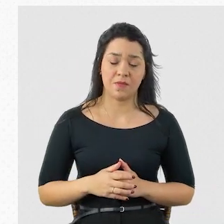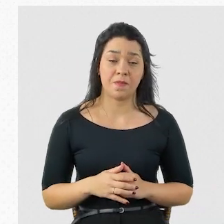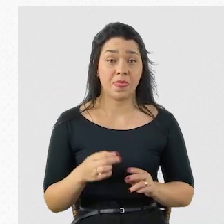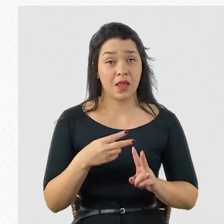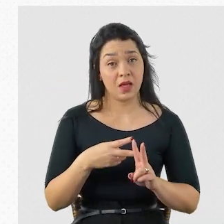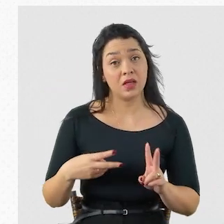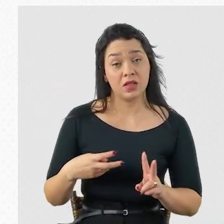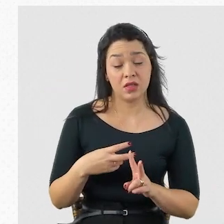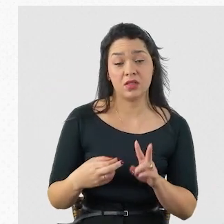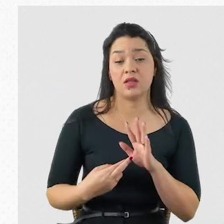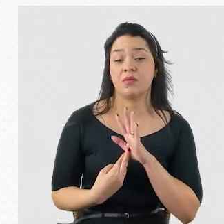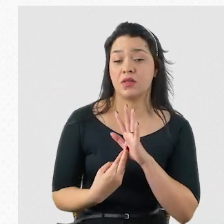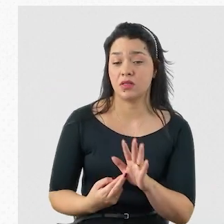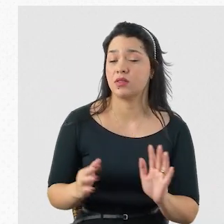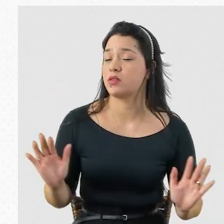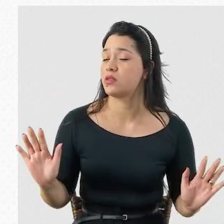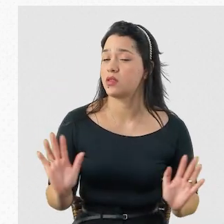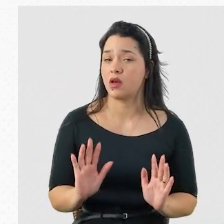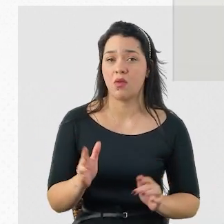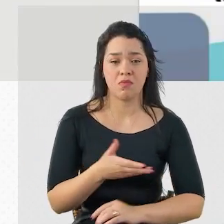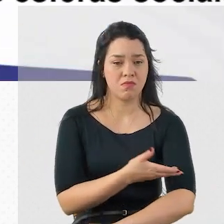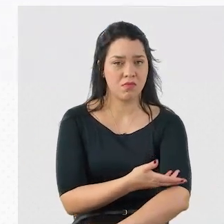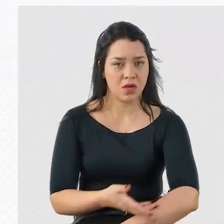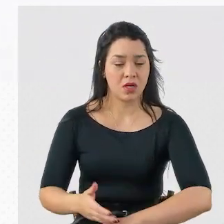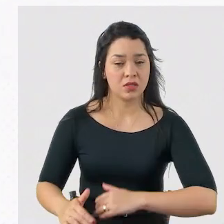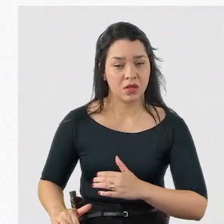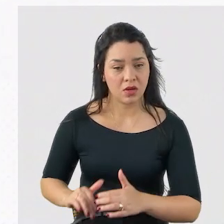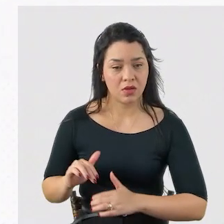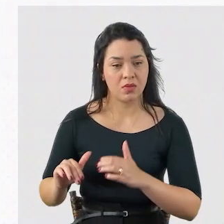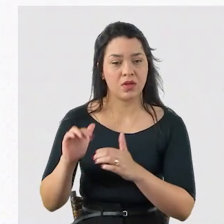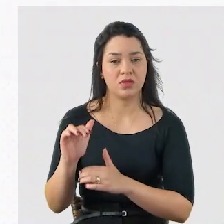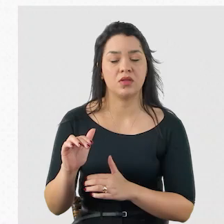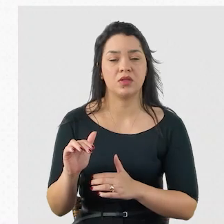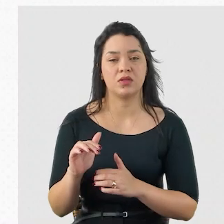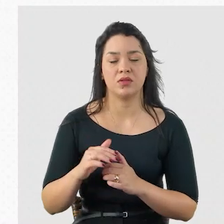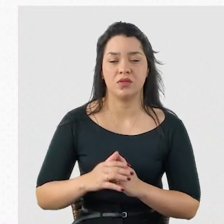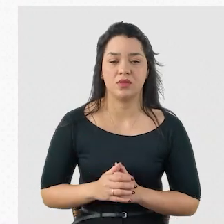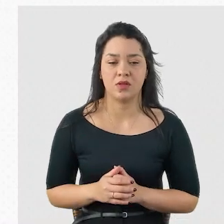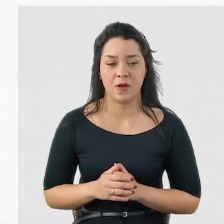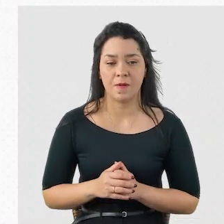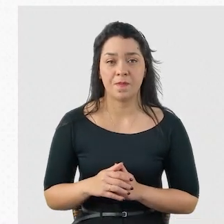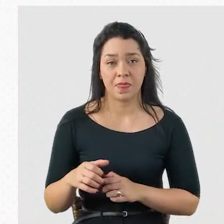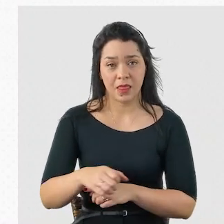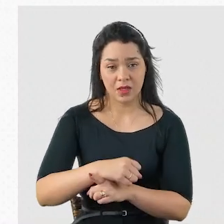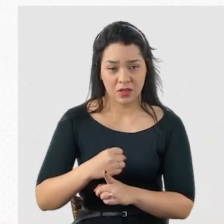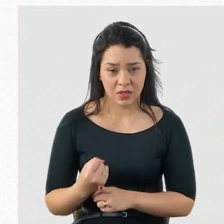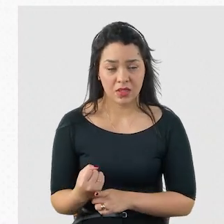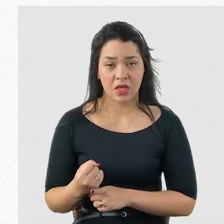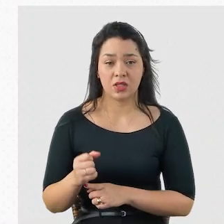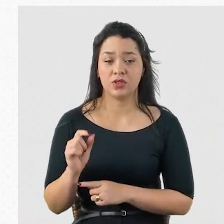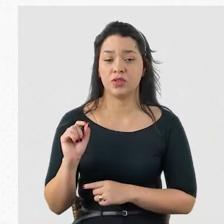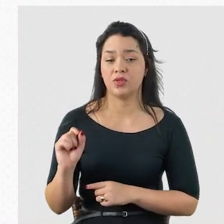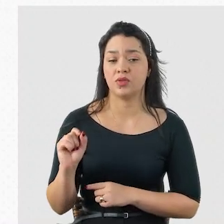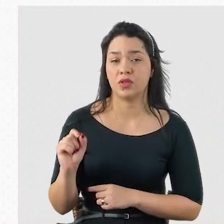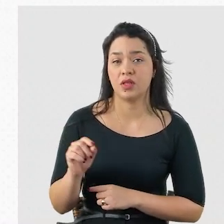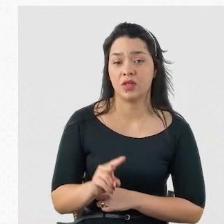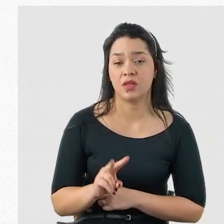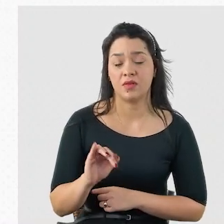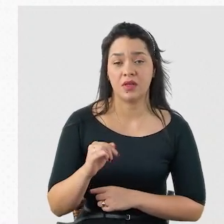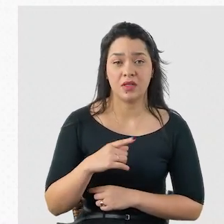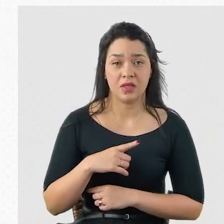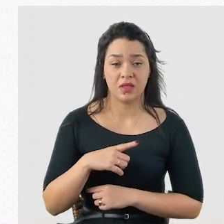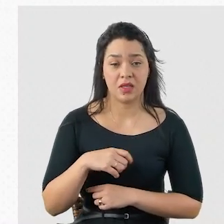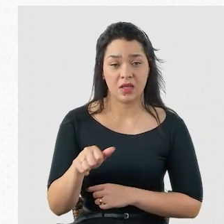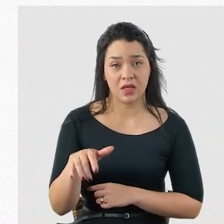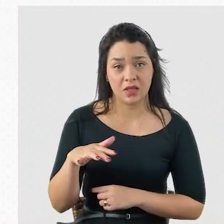e representantes intelectuais não brancas. É um processo de construção na sociedade, onde você vai ocupar